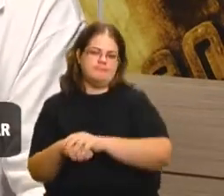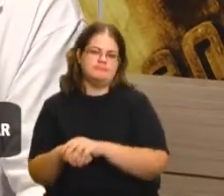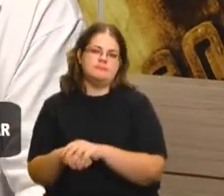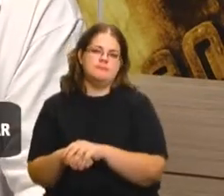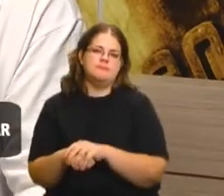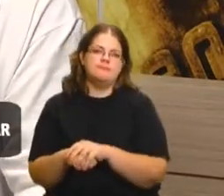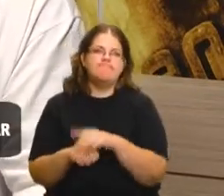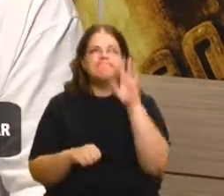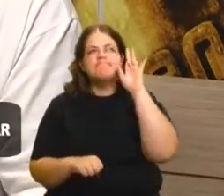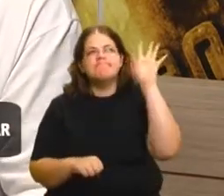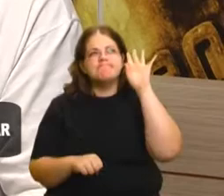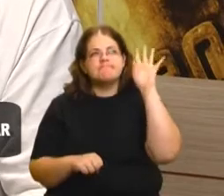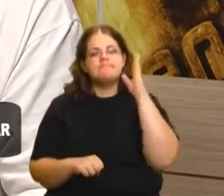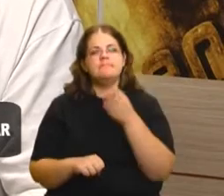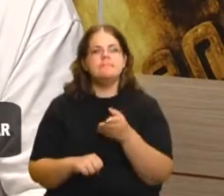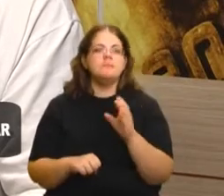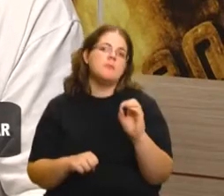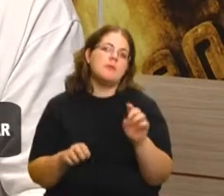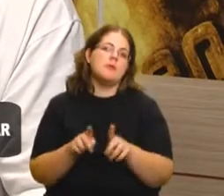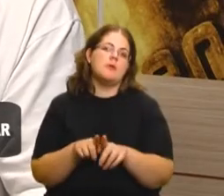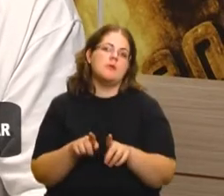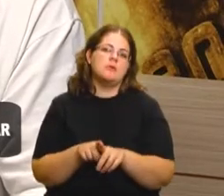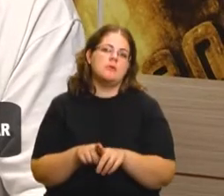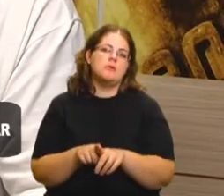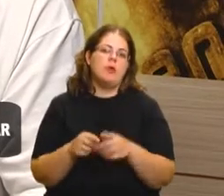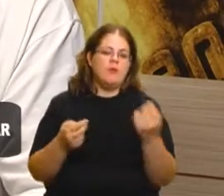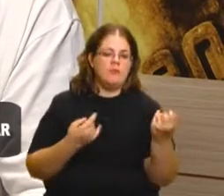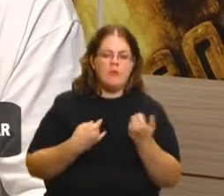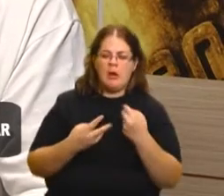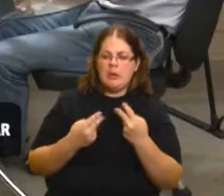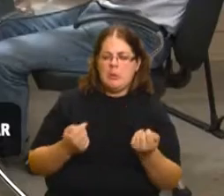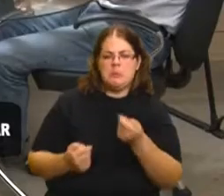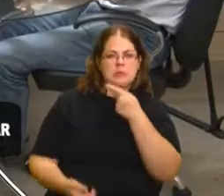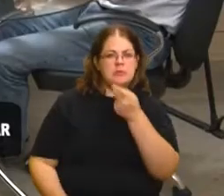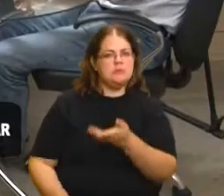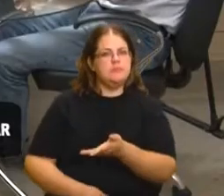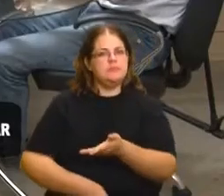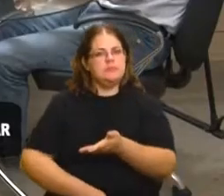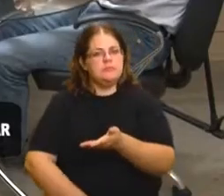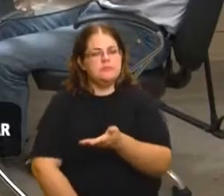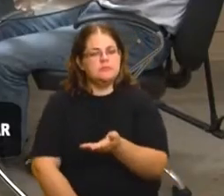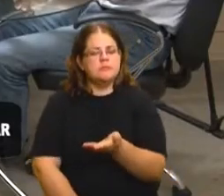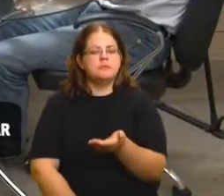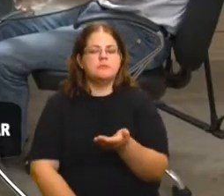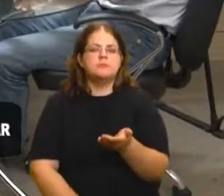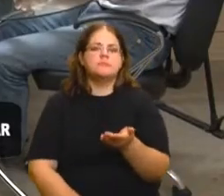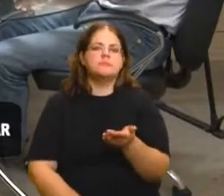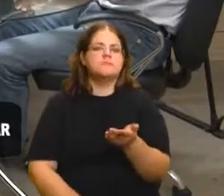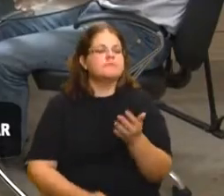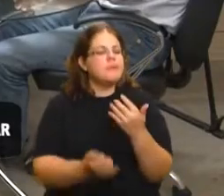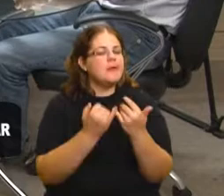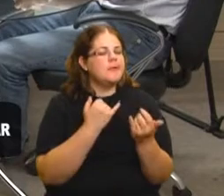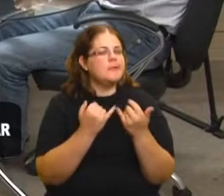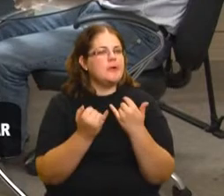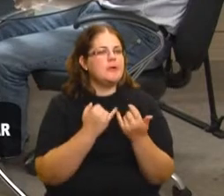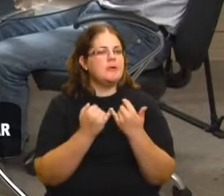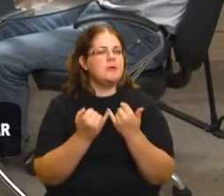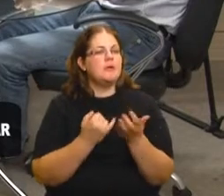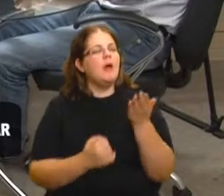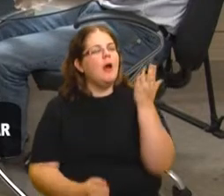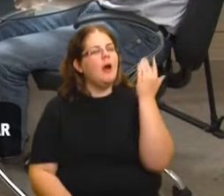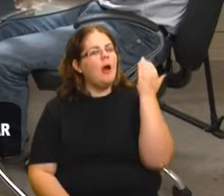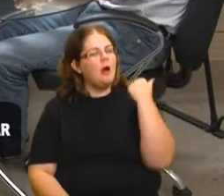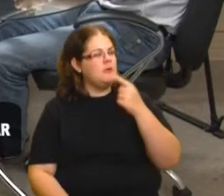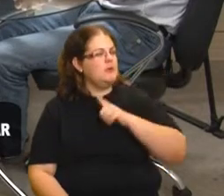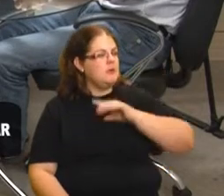passado, e chegam a dizer absurdos como esse. A ditadura era melhor. Olha, mas